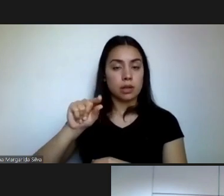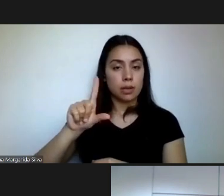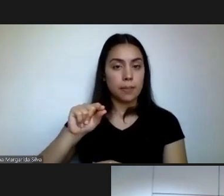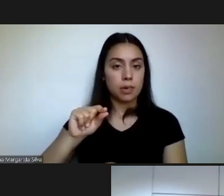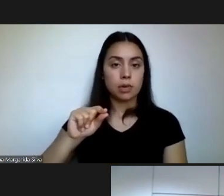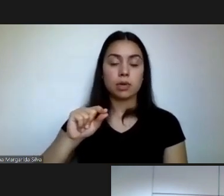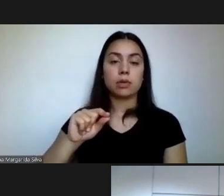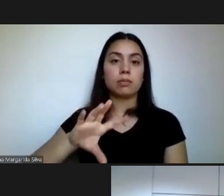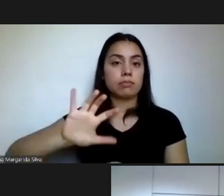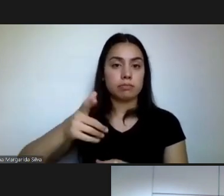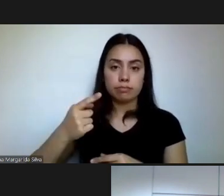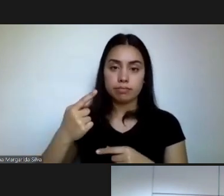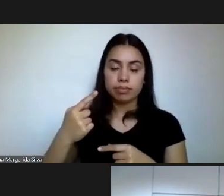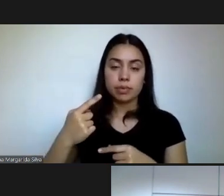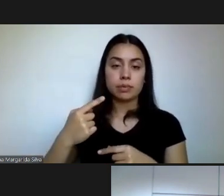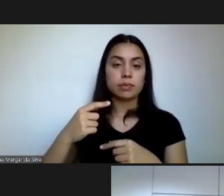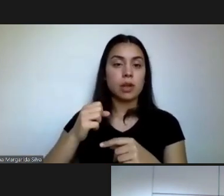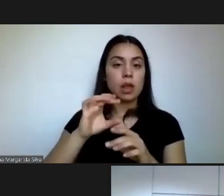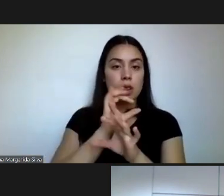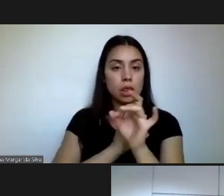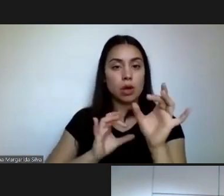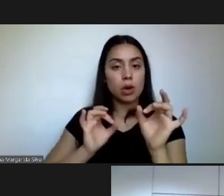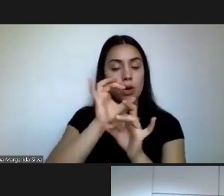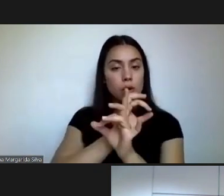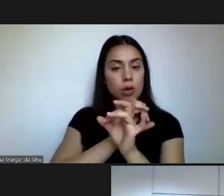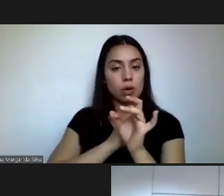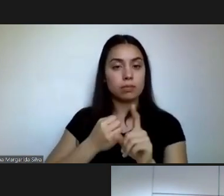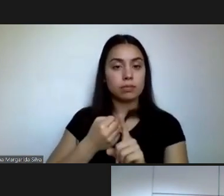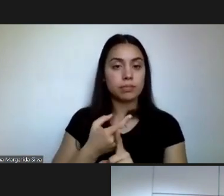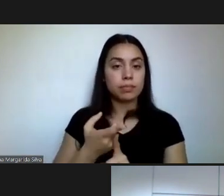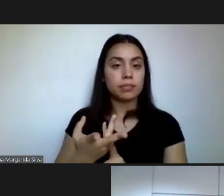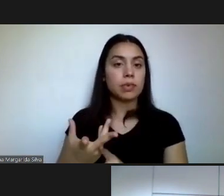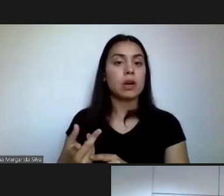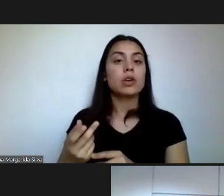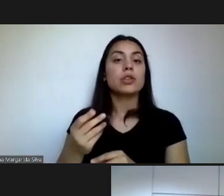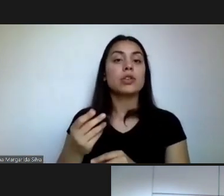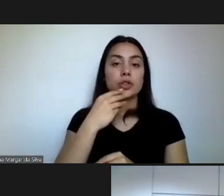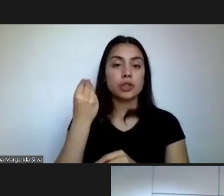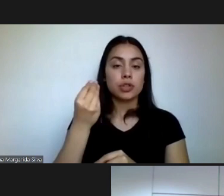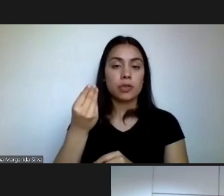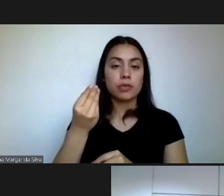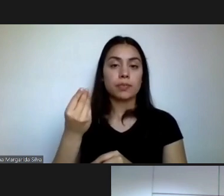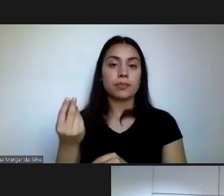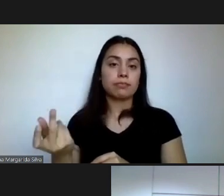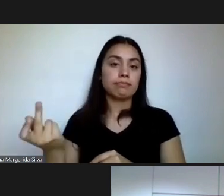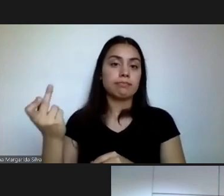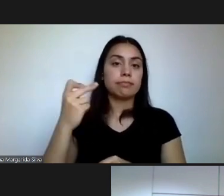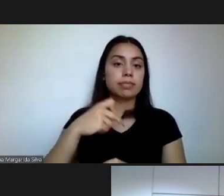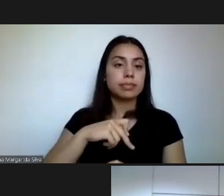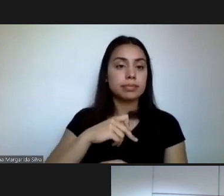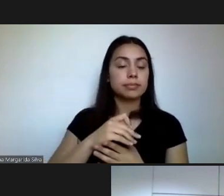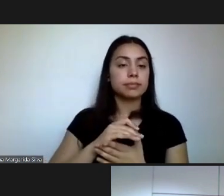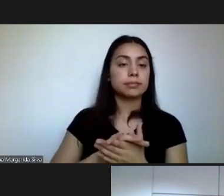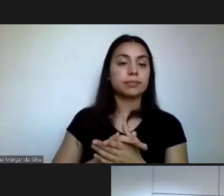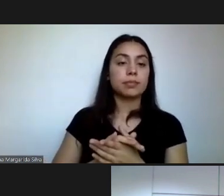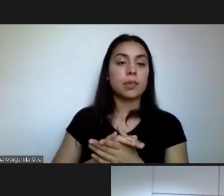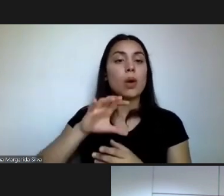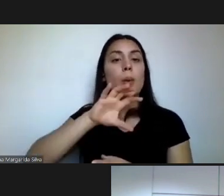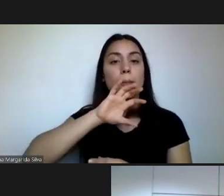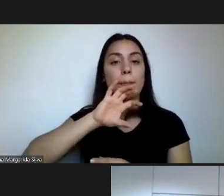mas temos aqui jovens, ou tivemos até o momento jovens, destes países e que, portanto, que à partida são